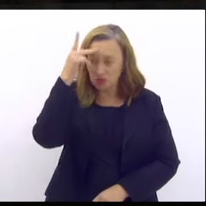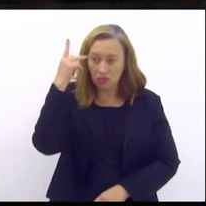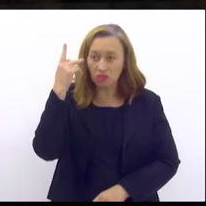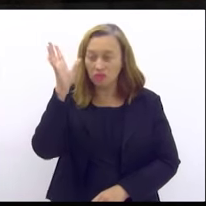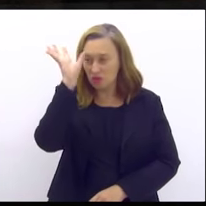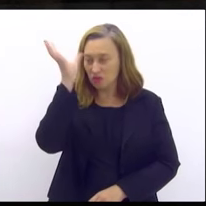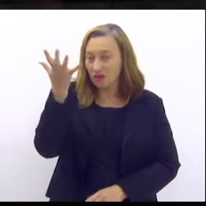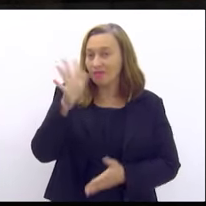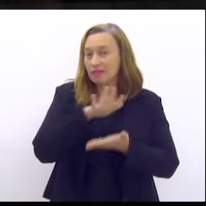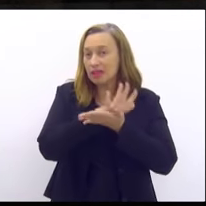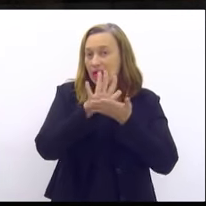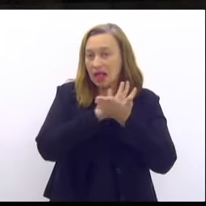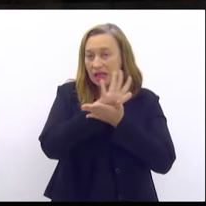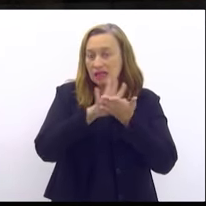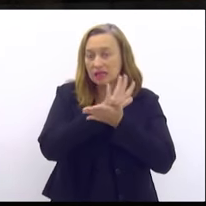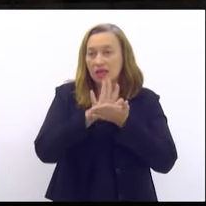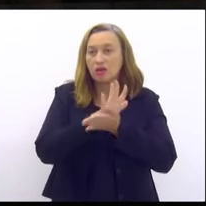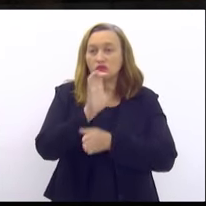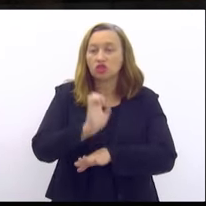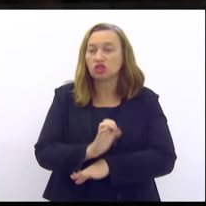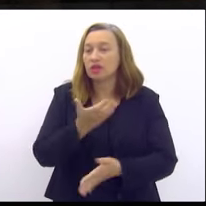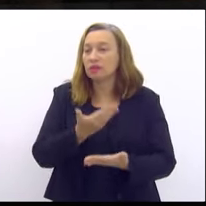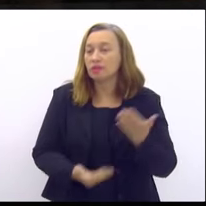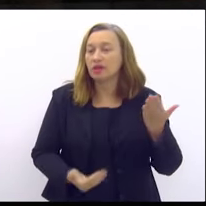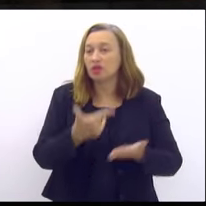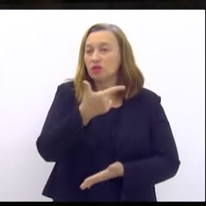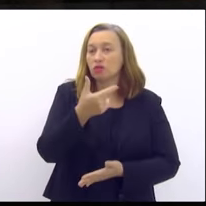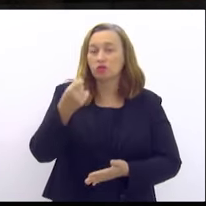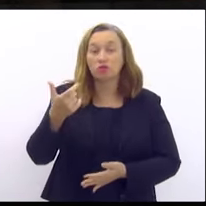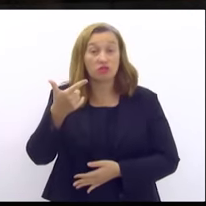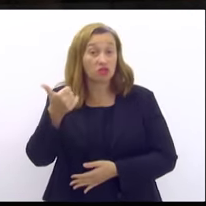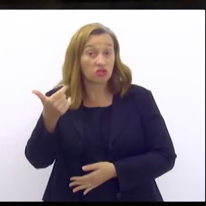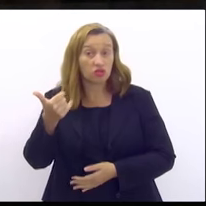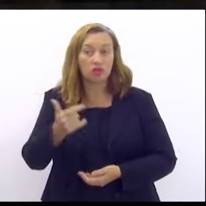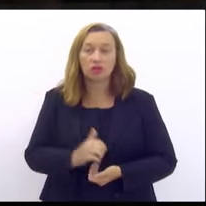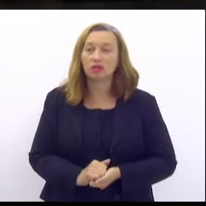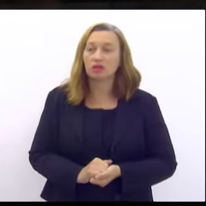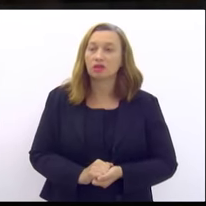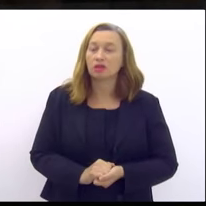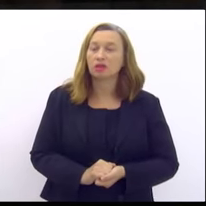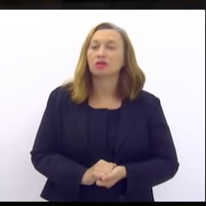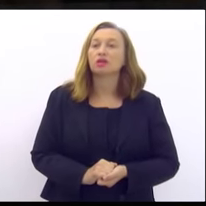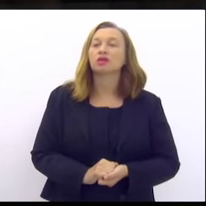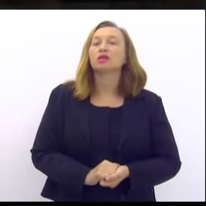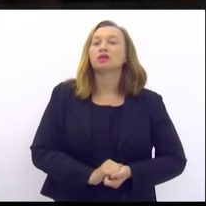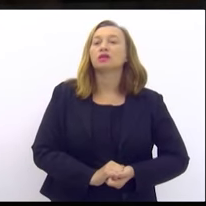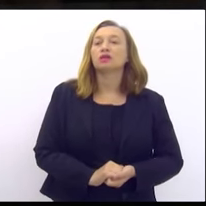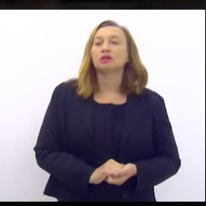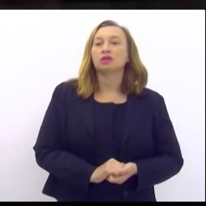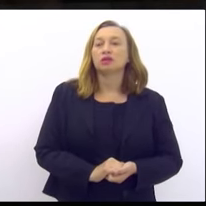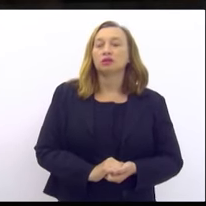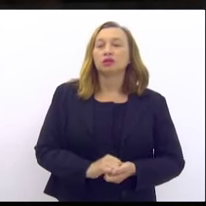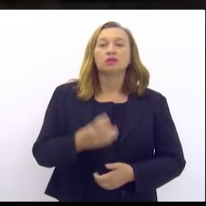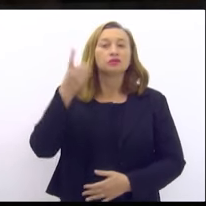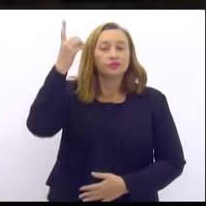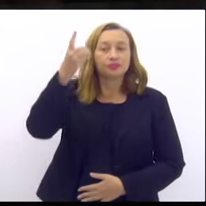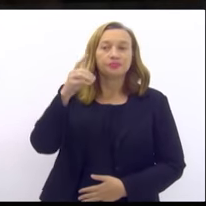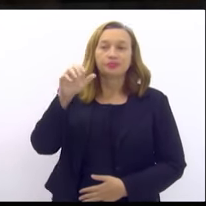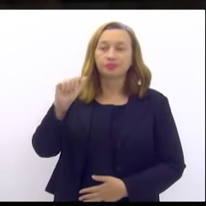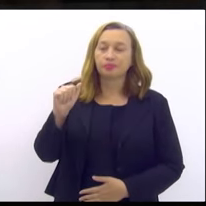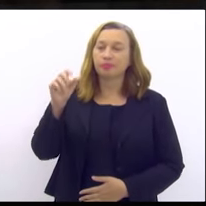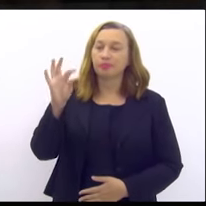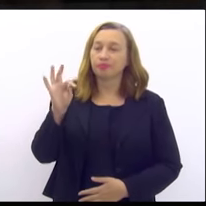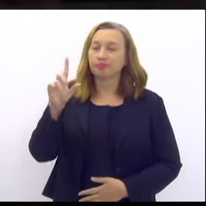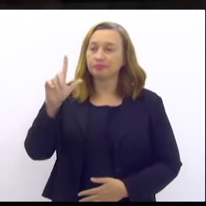Conclusão o estado perdeu em 2022 a bagatela Deputado Nunes